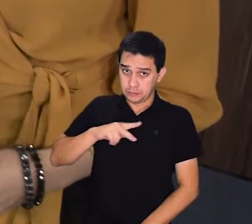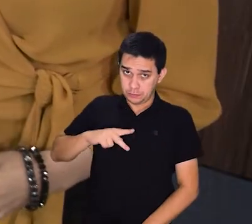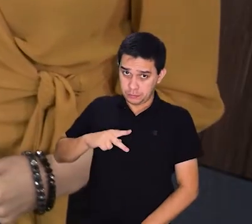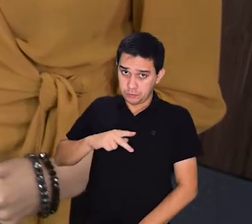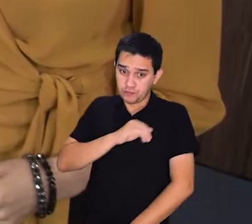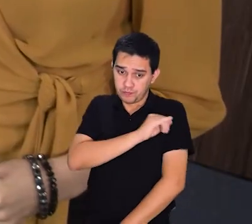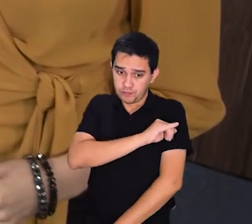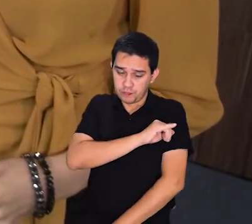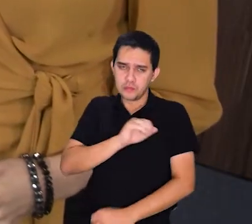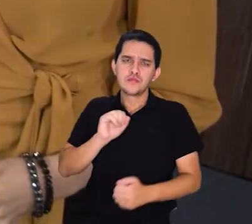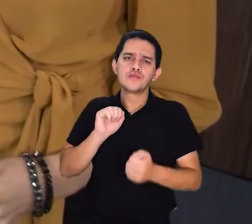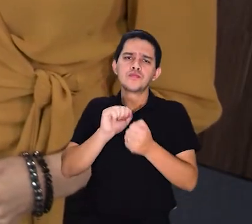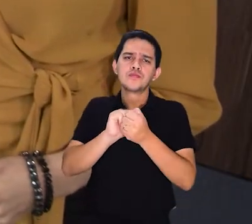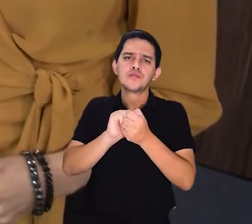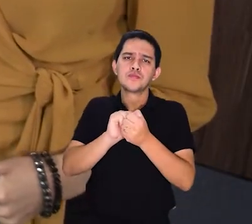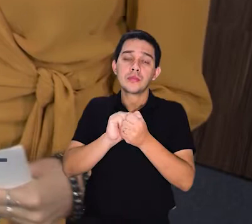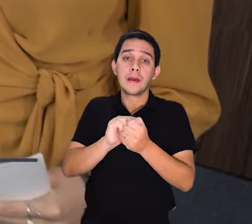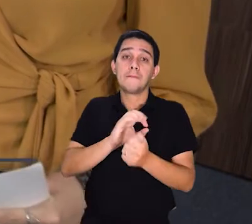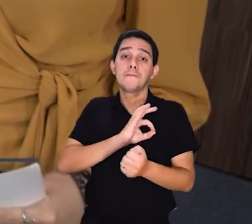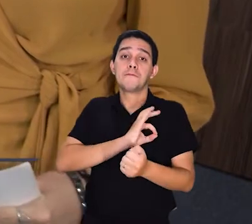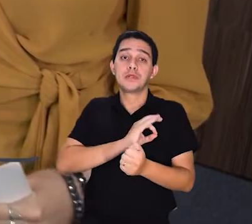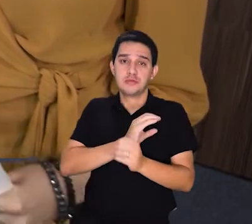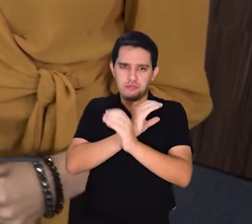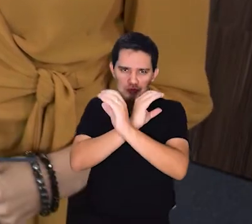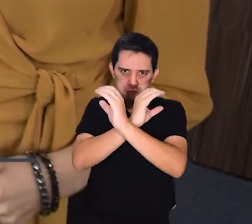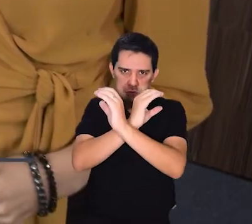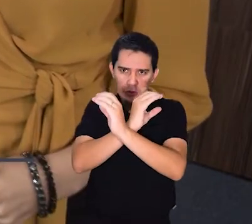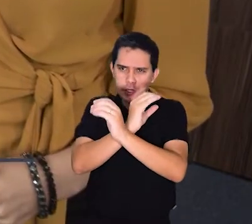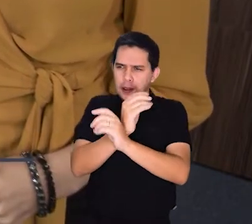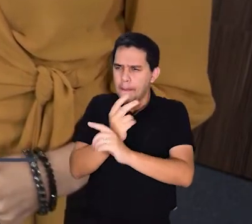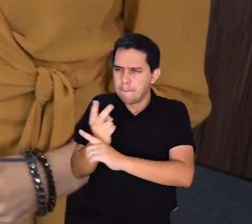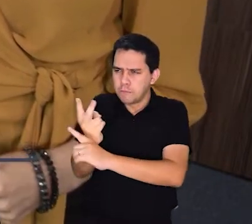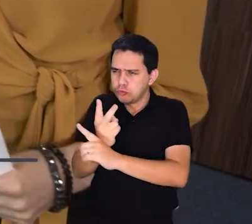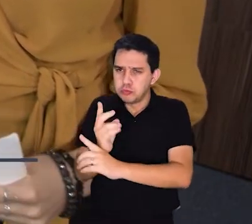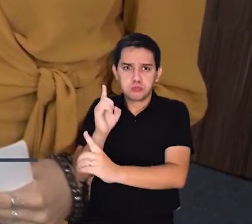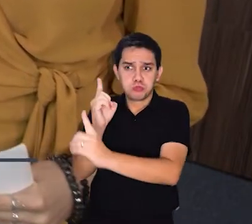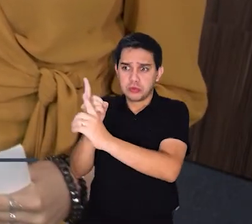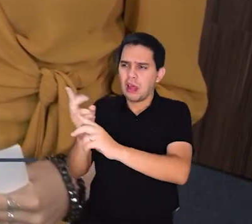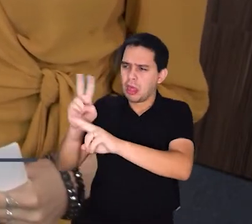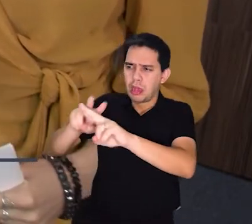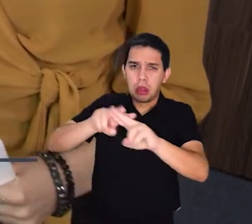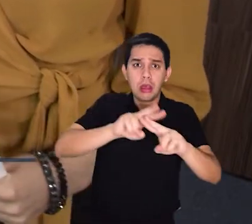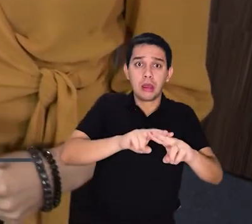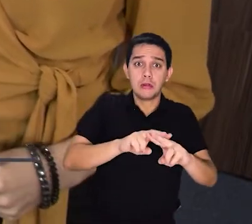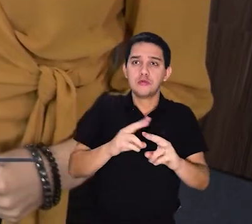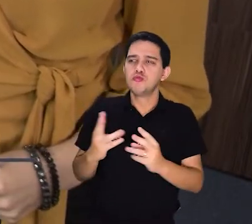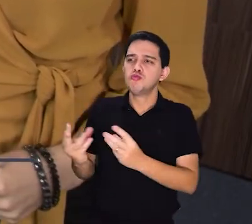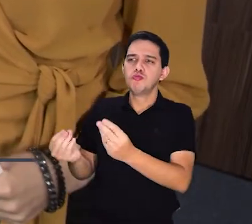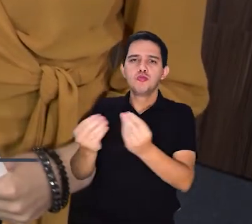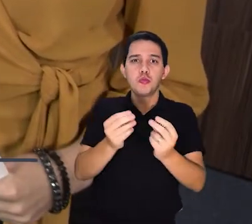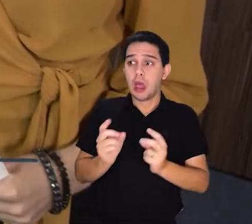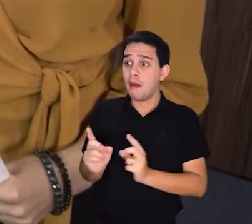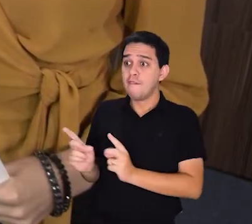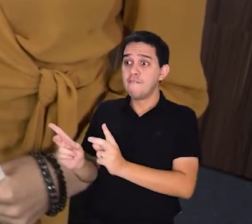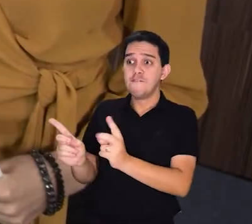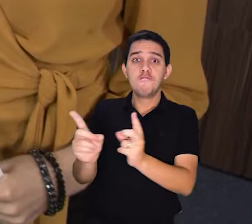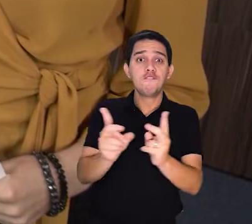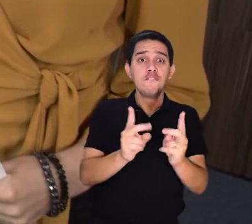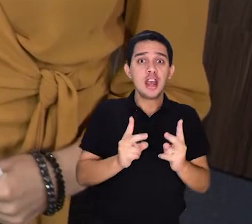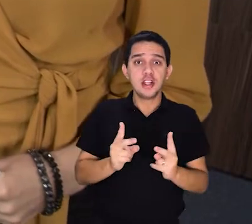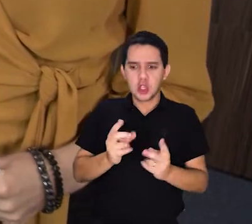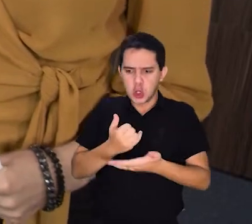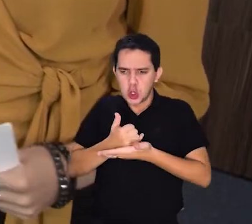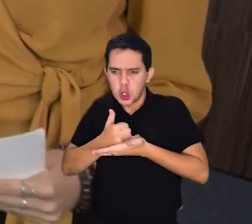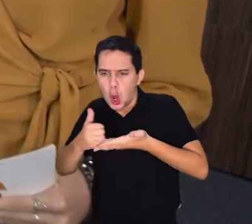O MPRJ e a Polícia Civil fizeram uma operação para prender uma quadrilha que realizava o comércio ilícito de entorpecentes por meio